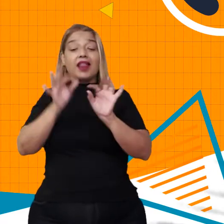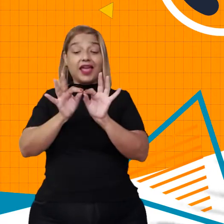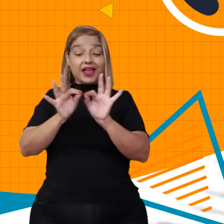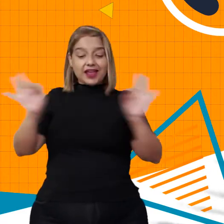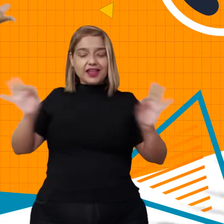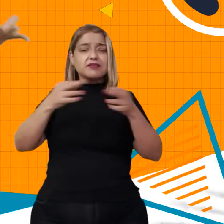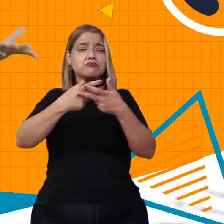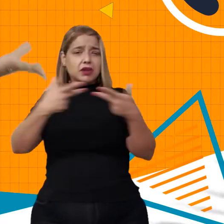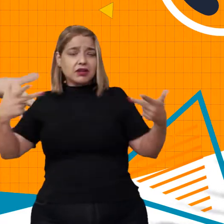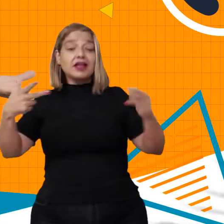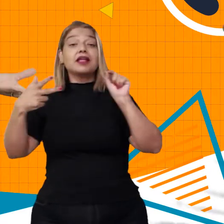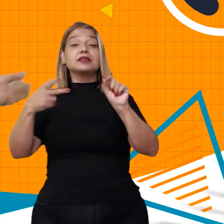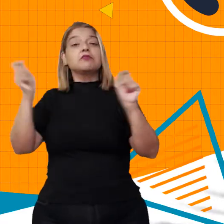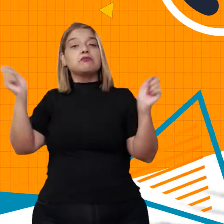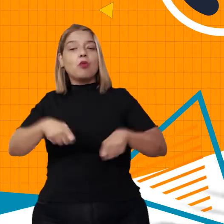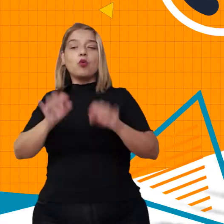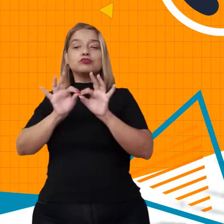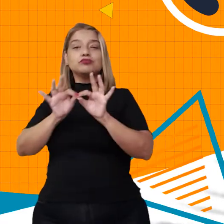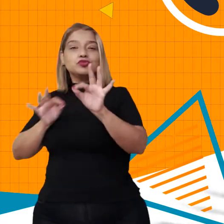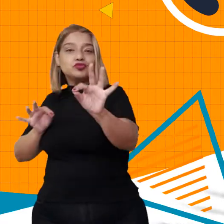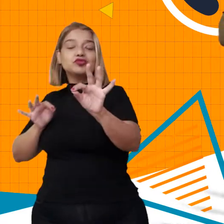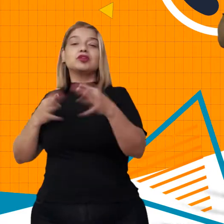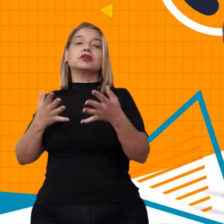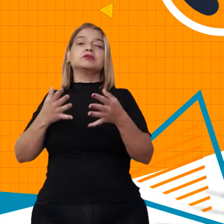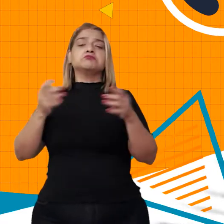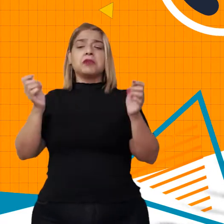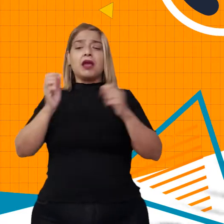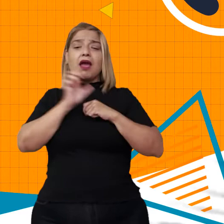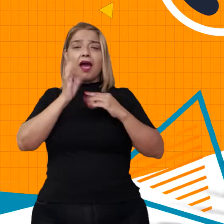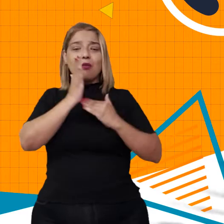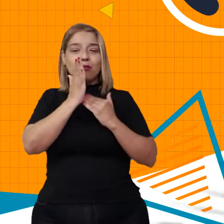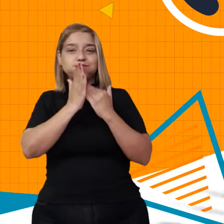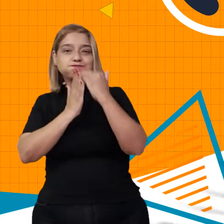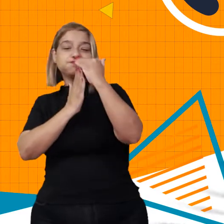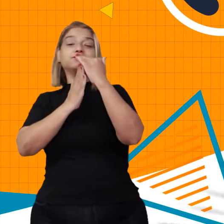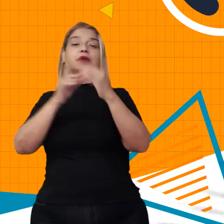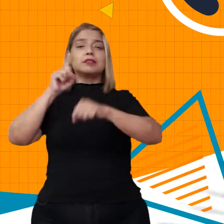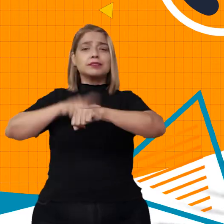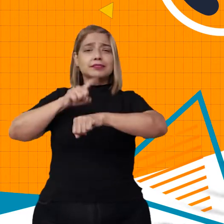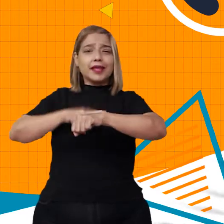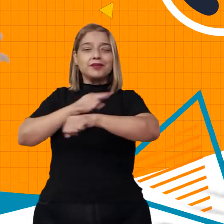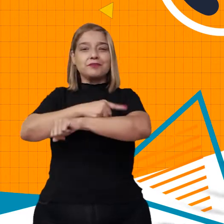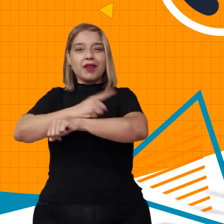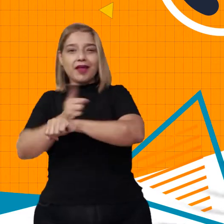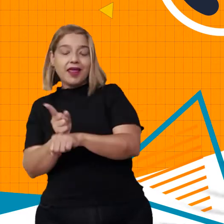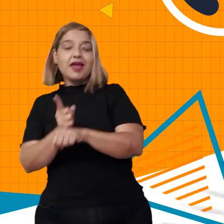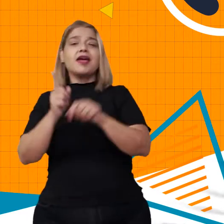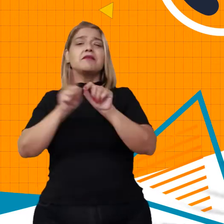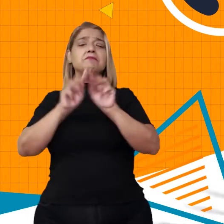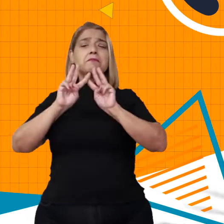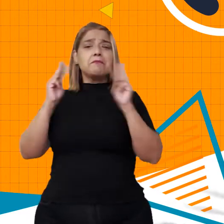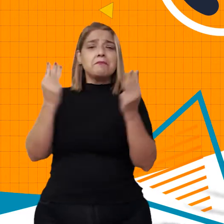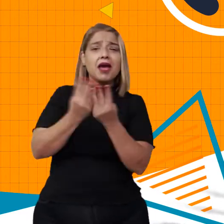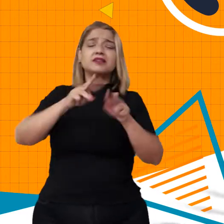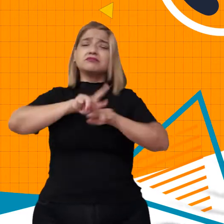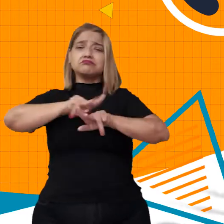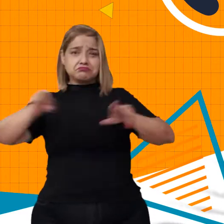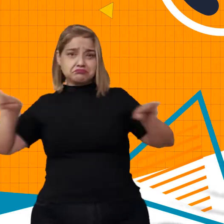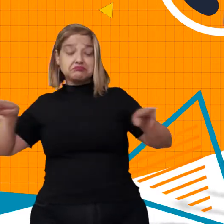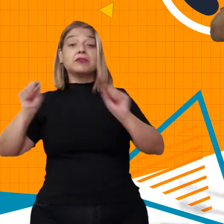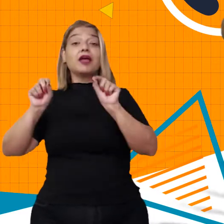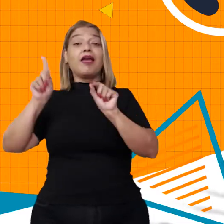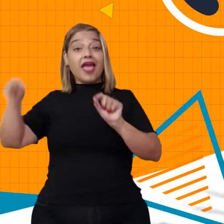grandeza tudo o que podemos medir: comprimento, capacidade, tempo, massa, entre outros. Legal, né?